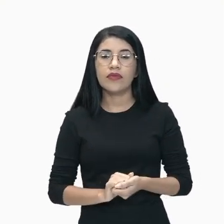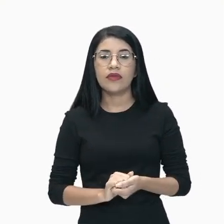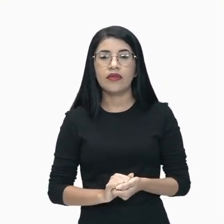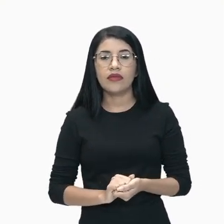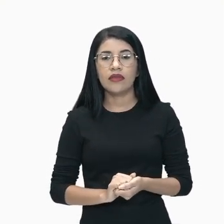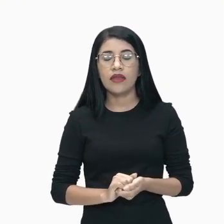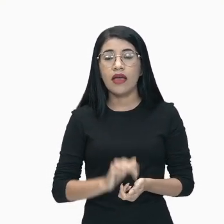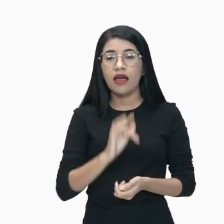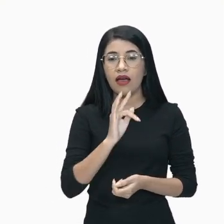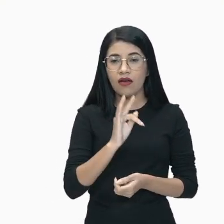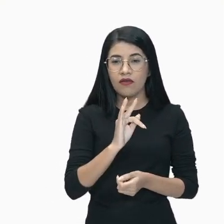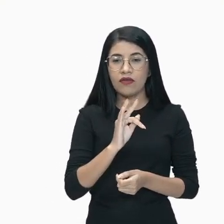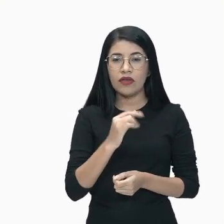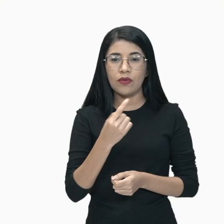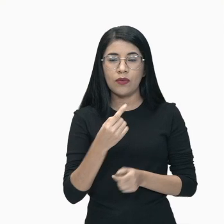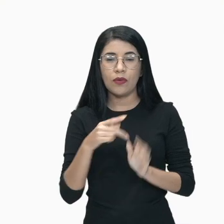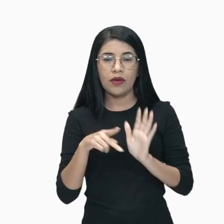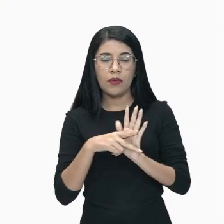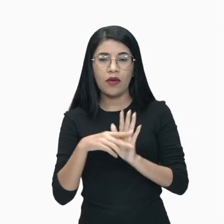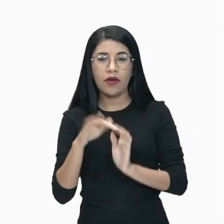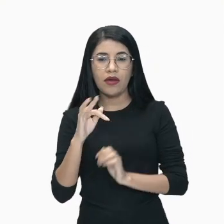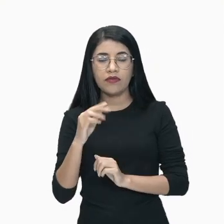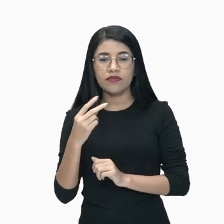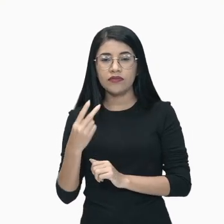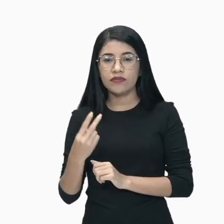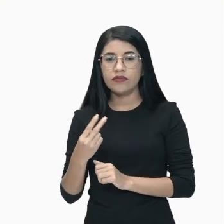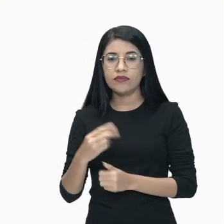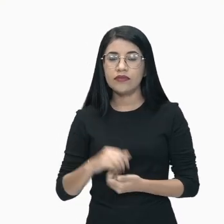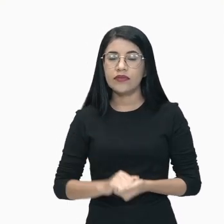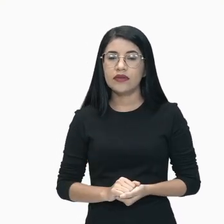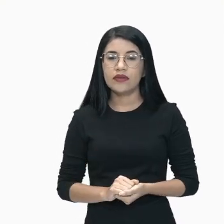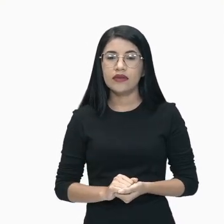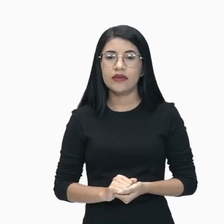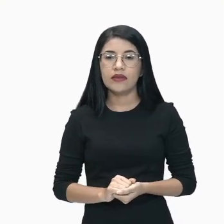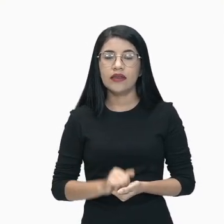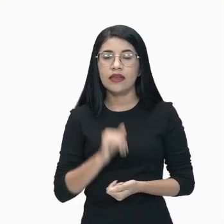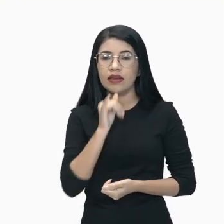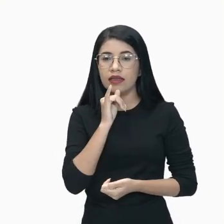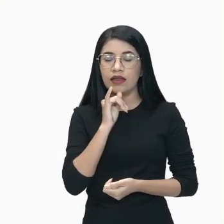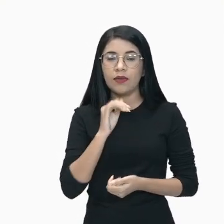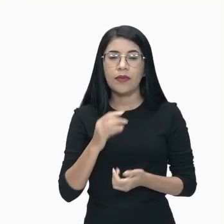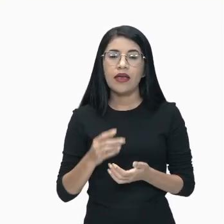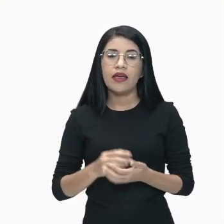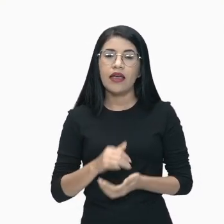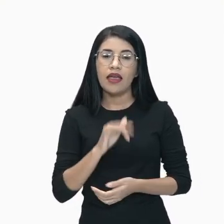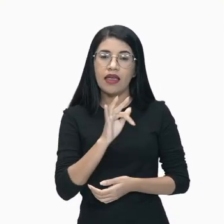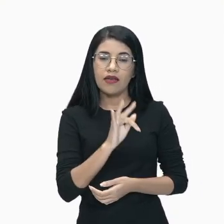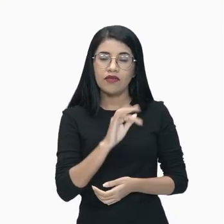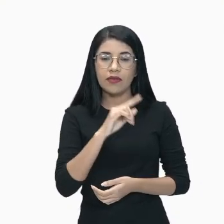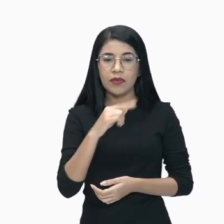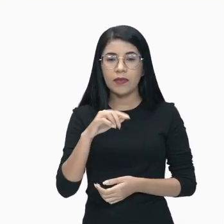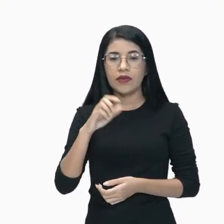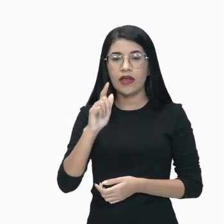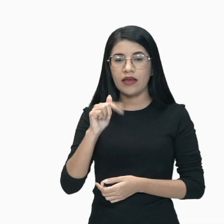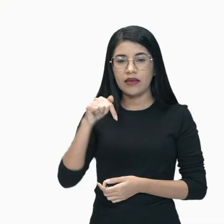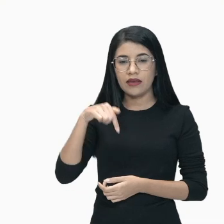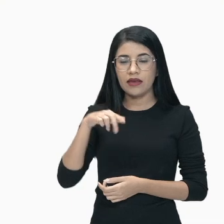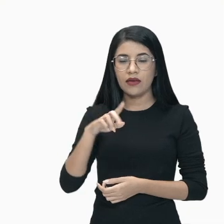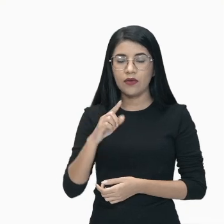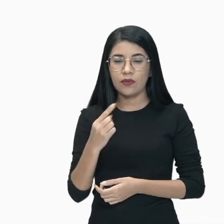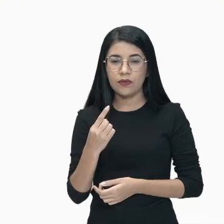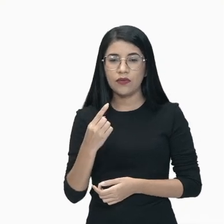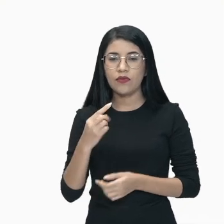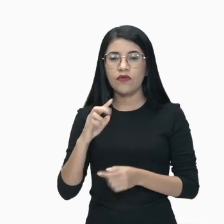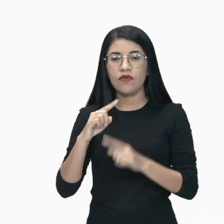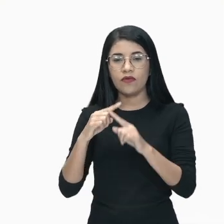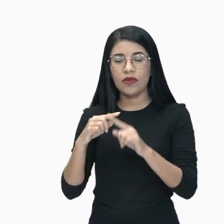ao produto do módulo das cargas dividido pela distância que separa as cargas ao quadrado. Pessoal, veja só,